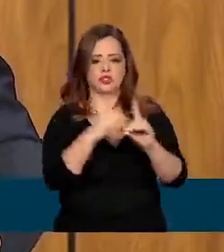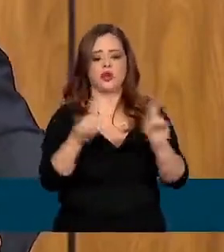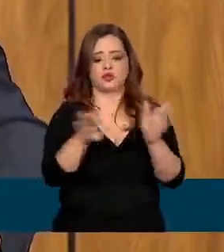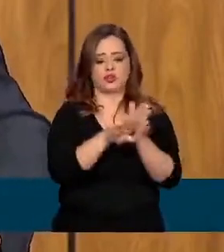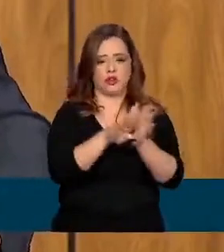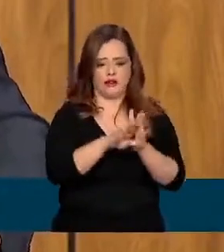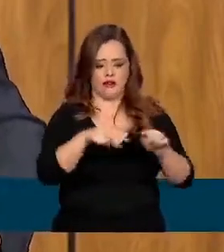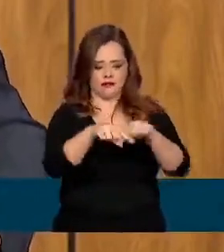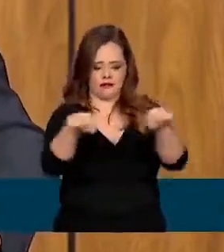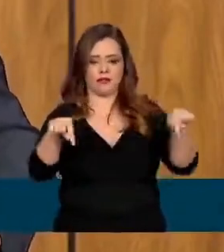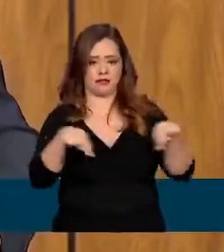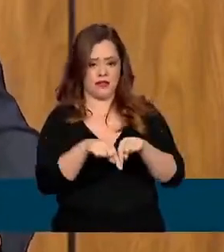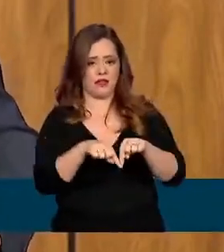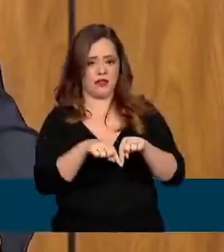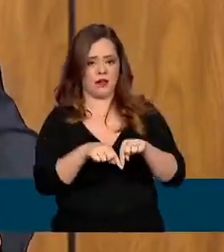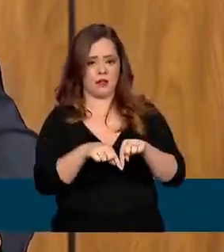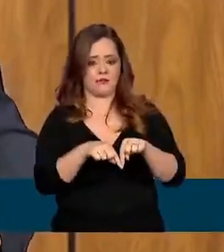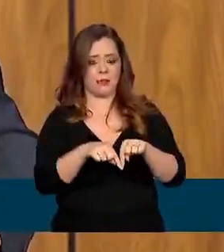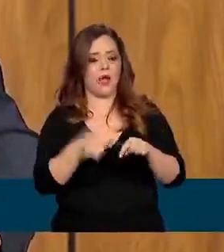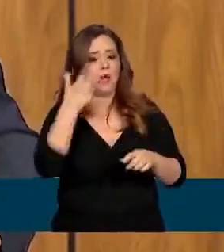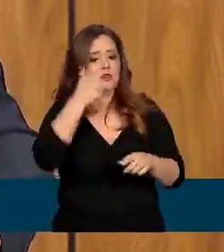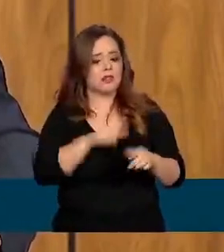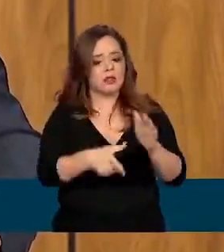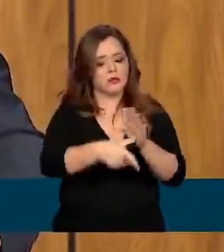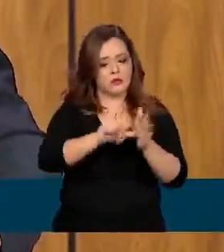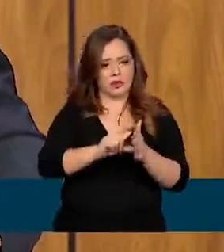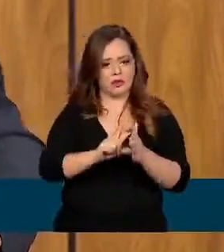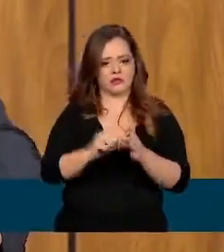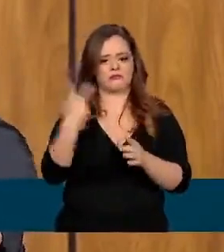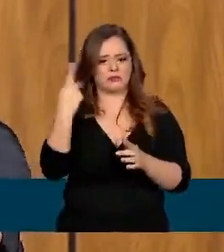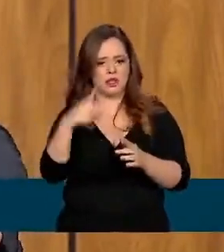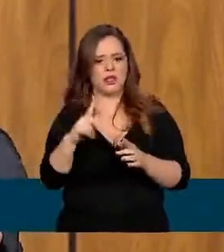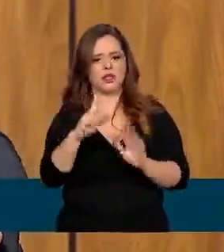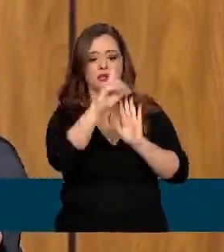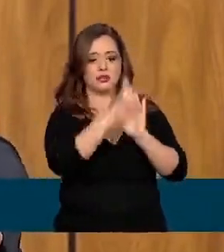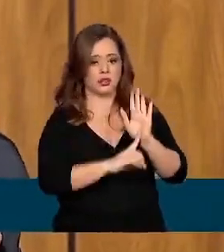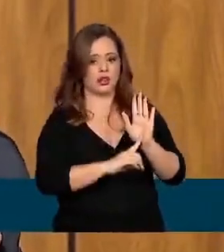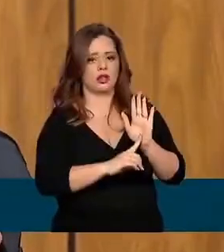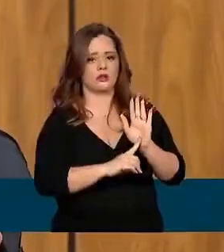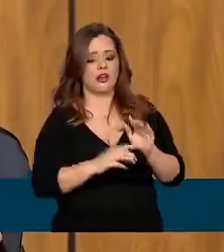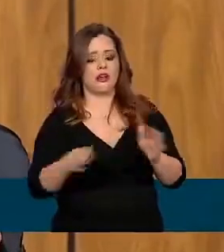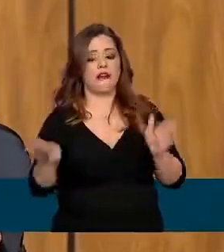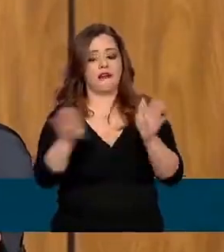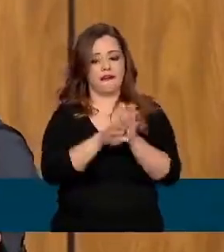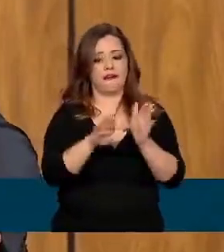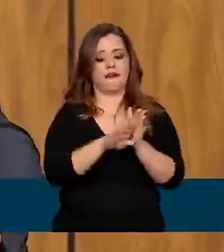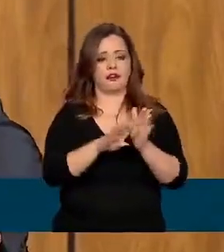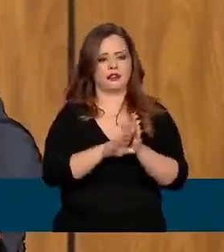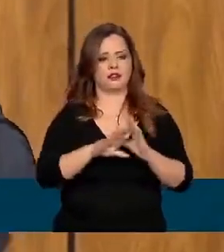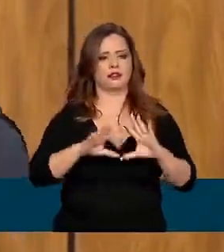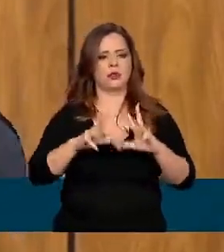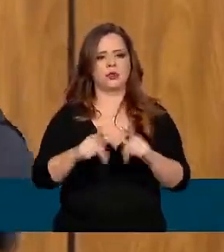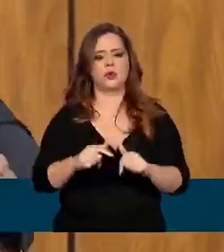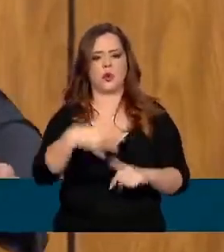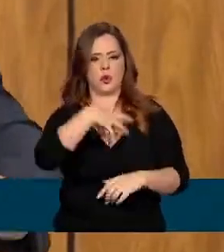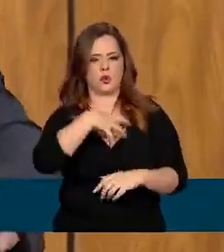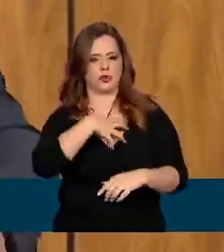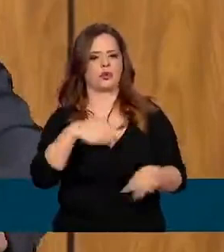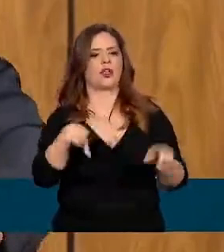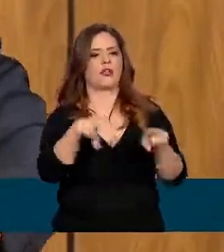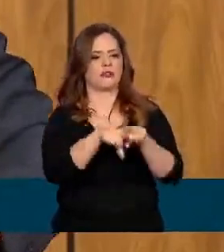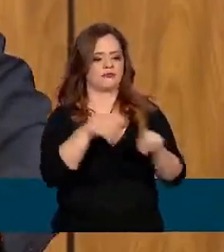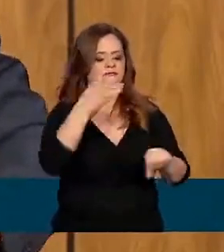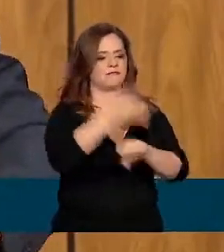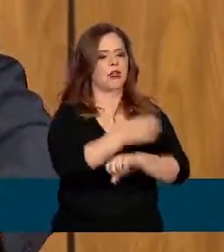era delivante da gente vestir como como brancos antes de português entrar aqui eles conseguiram